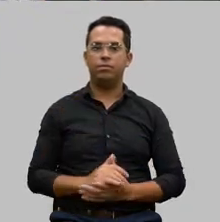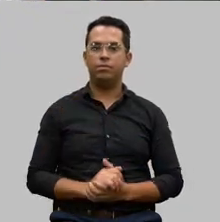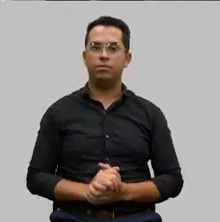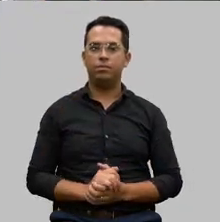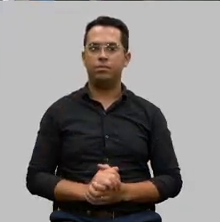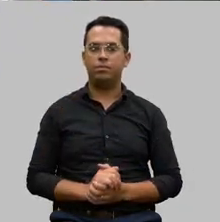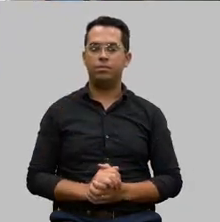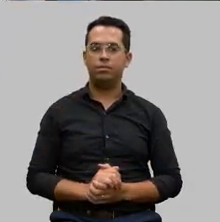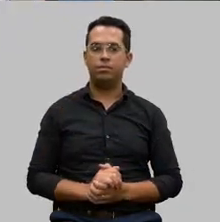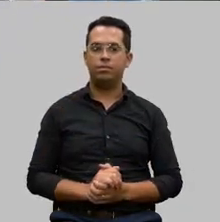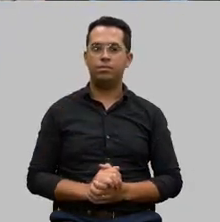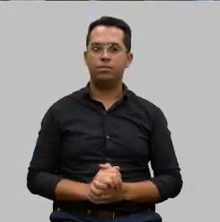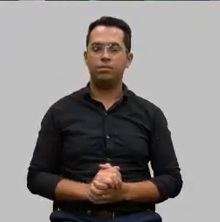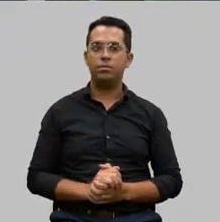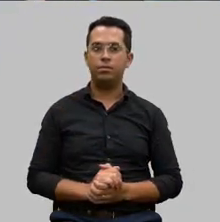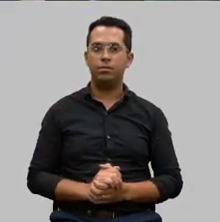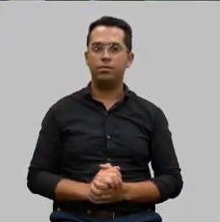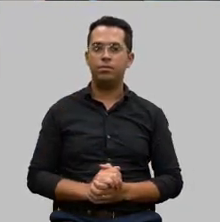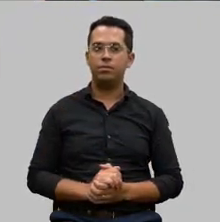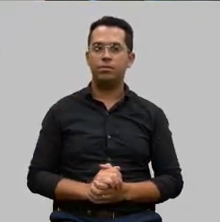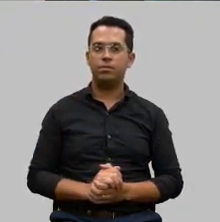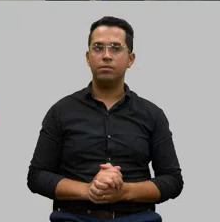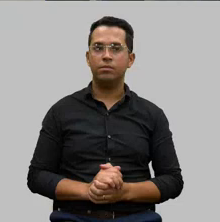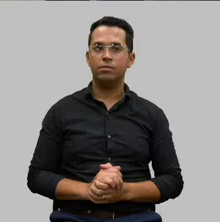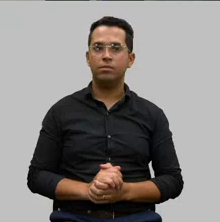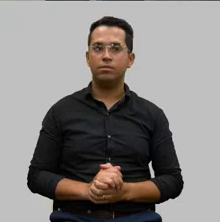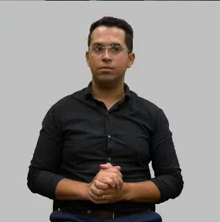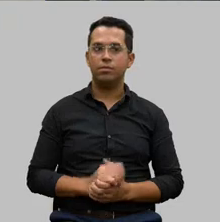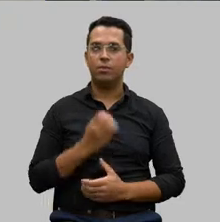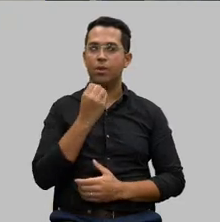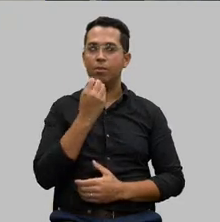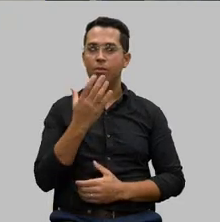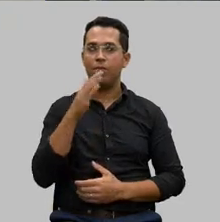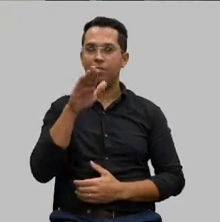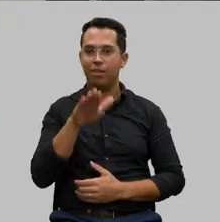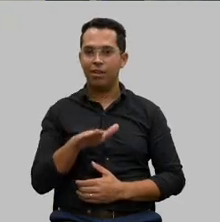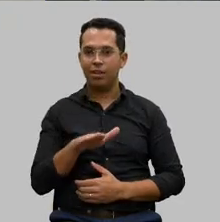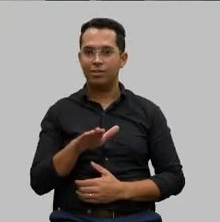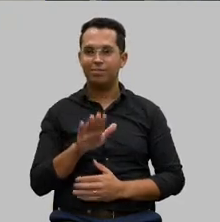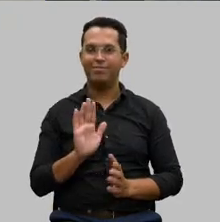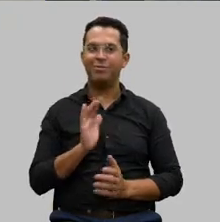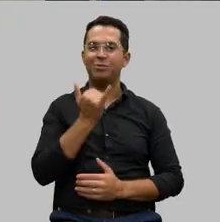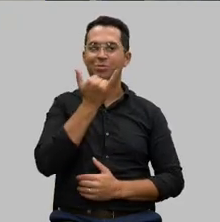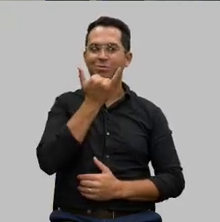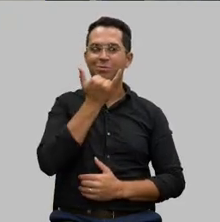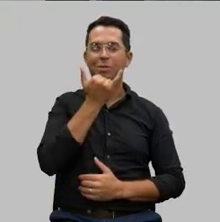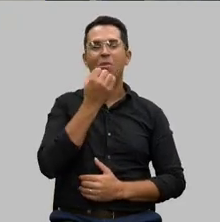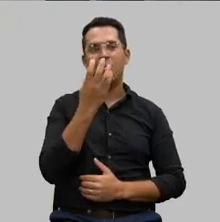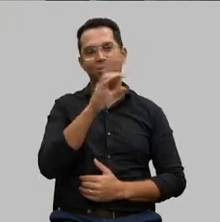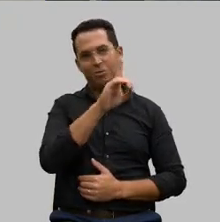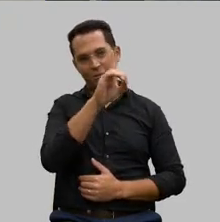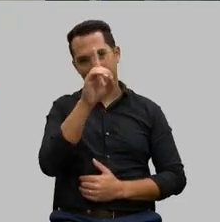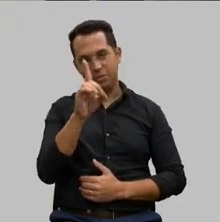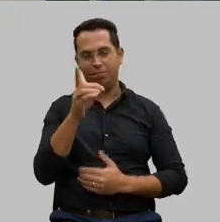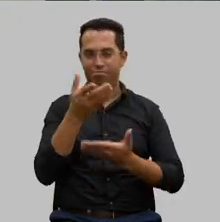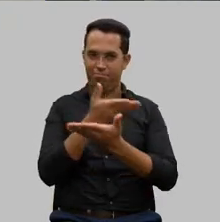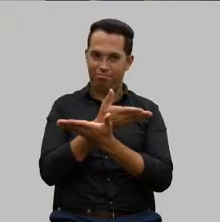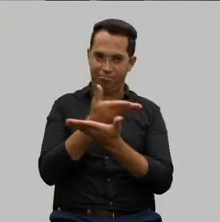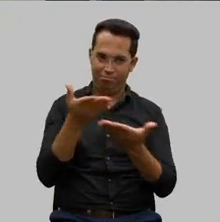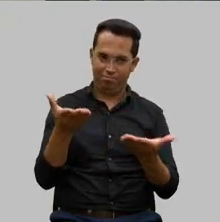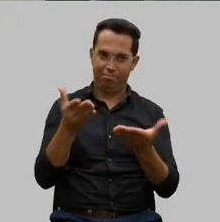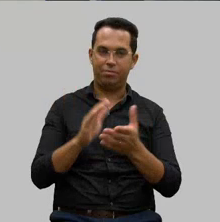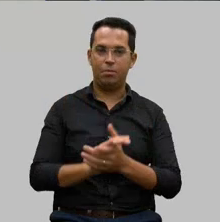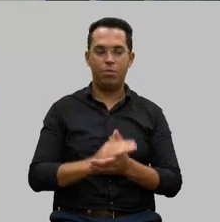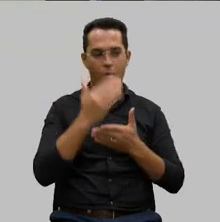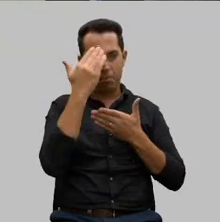aqui então gente boa tarde a todos né bom dia a mesa Obrigada pela pelo espaço da fala né